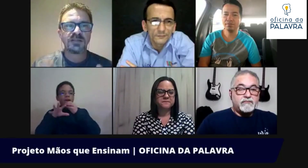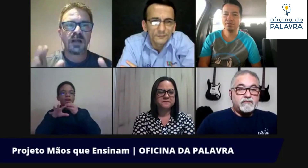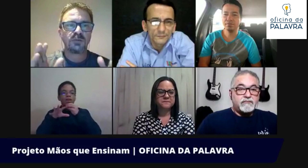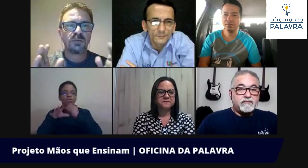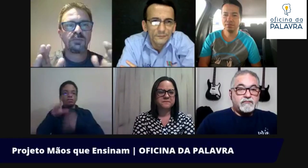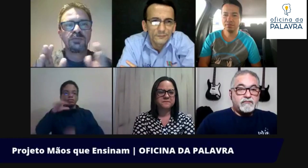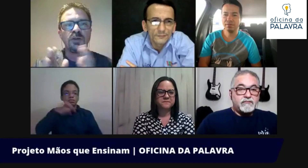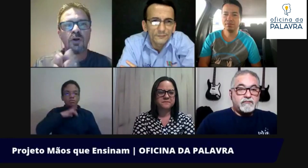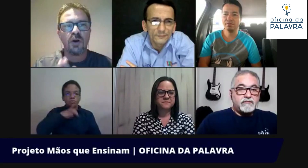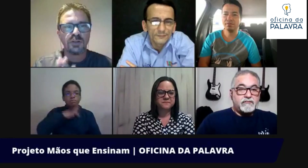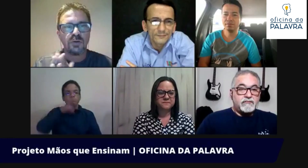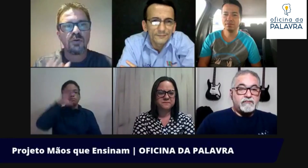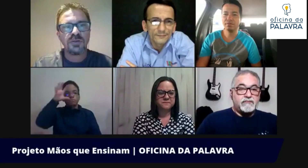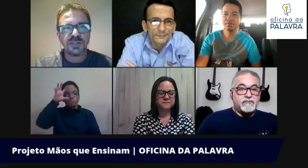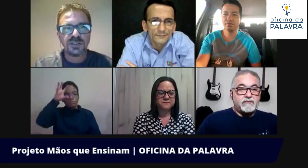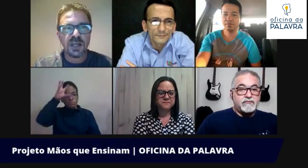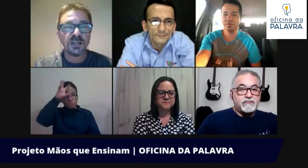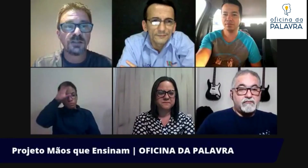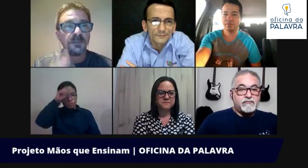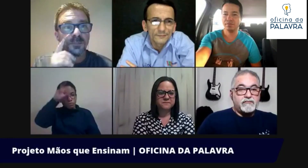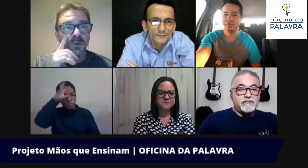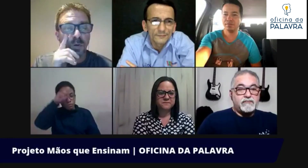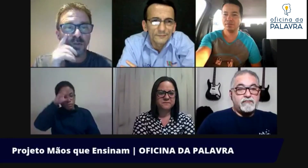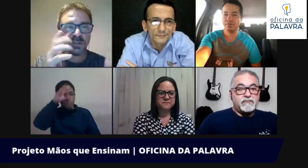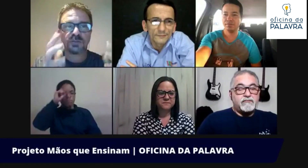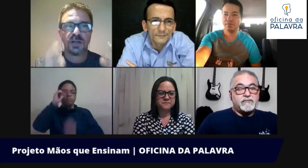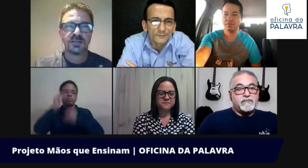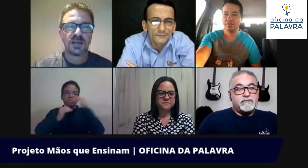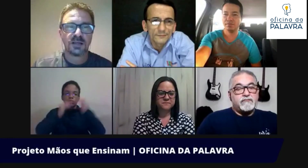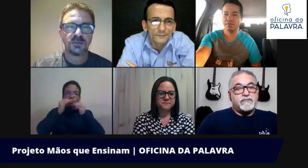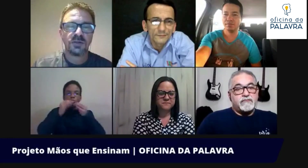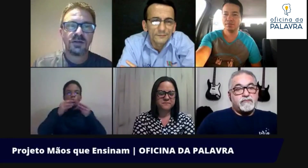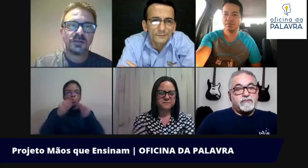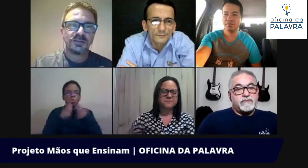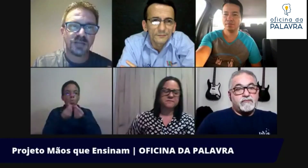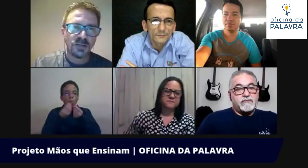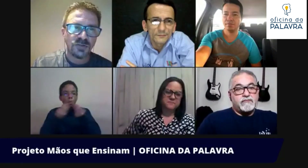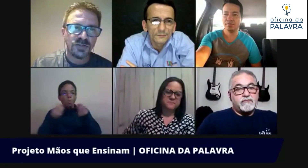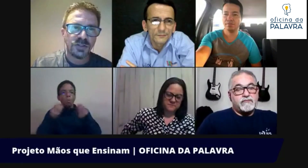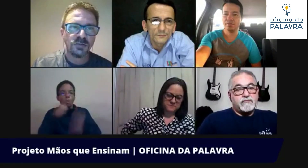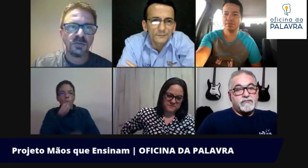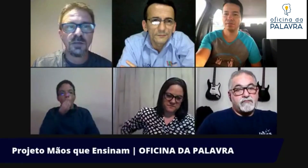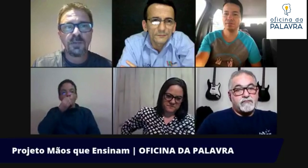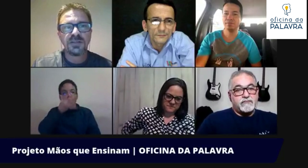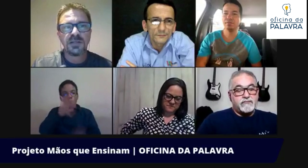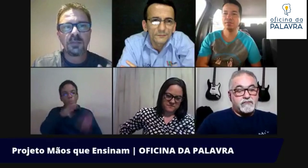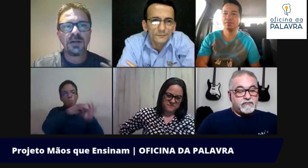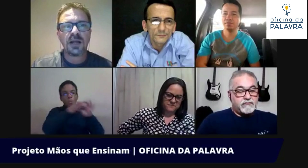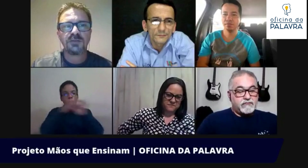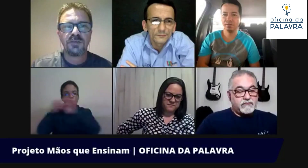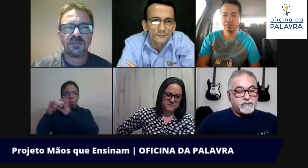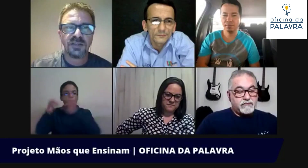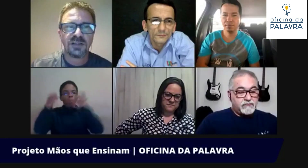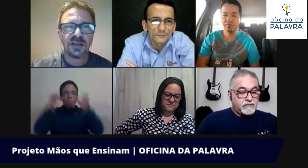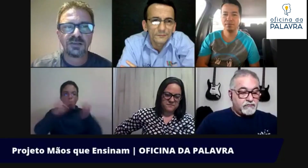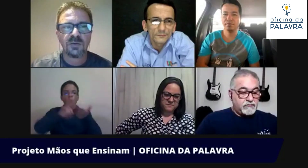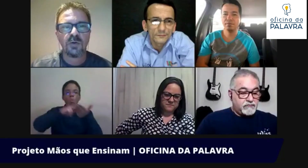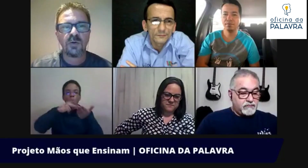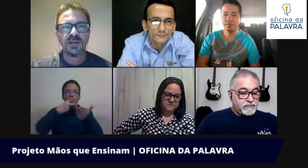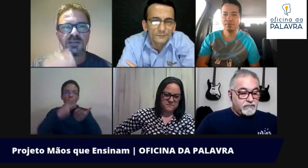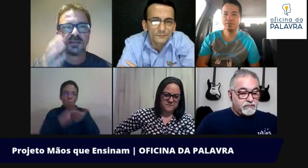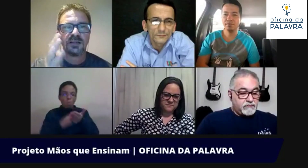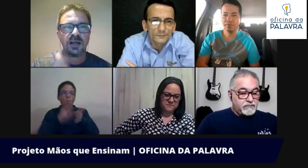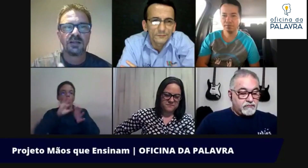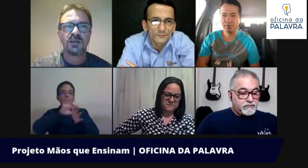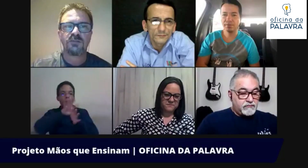um aprendizado teológico consistente, contextualizado, traduzido e pode ser aplicado na vida dela. Então,